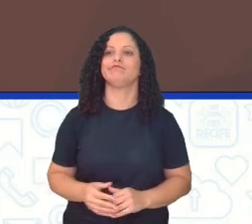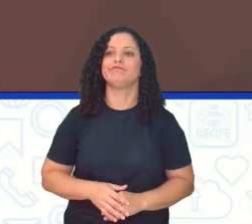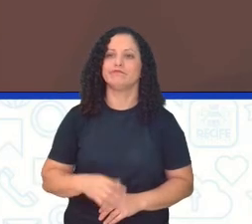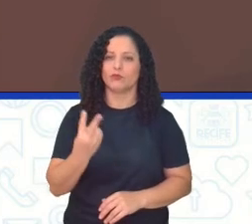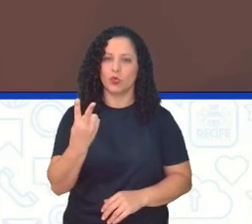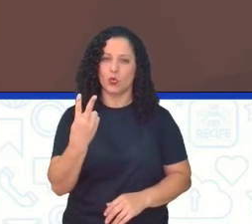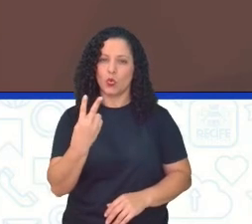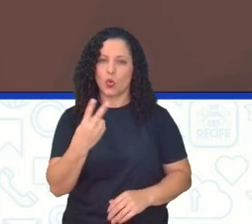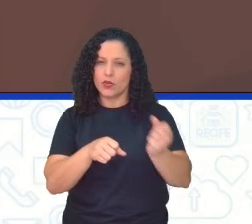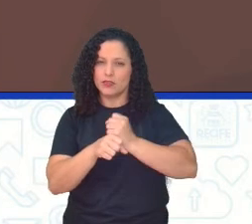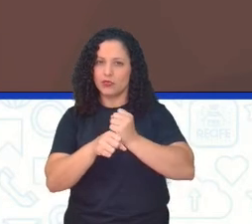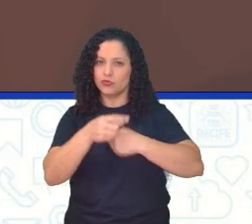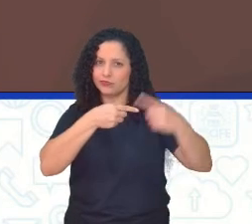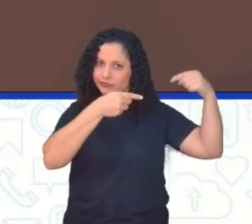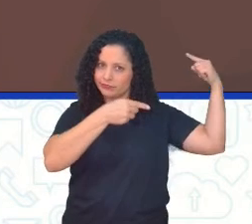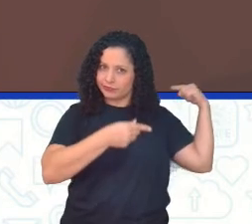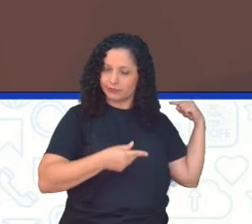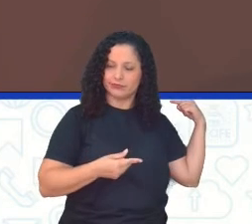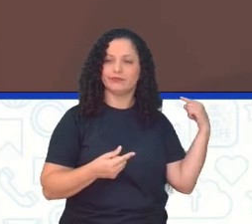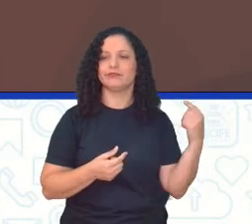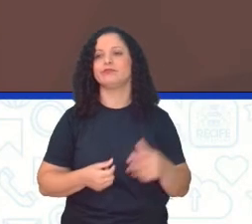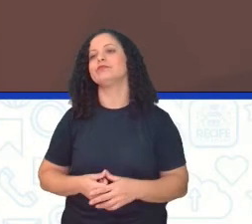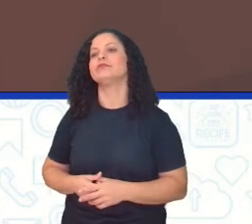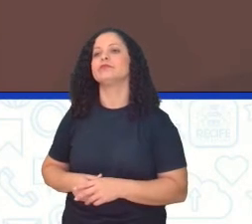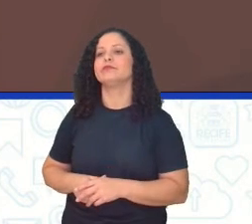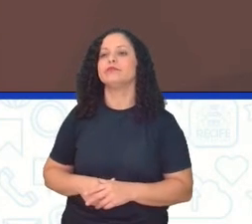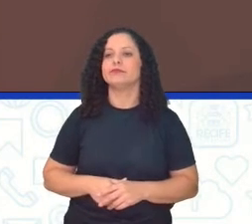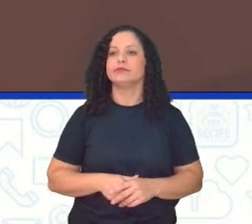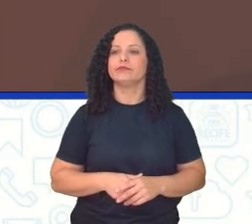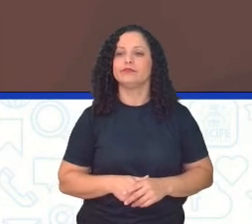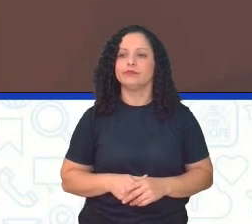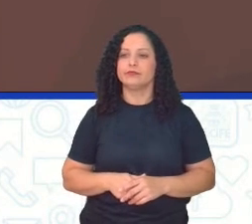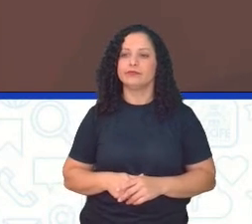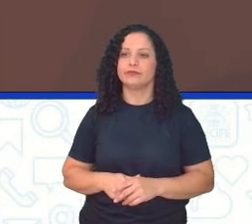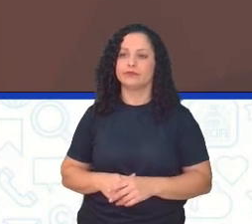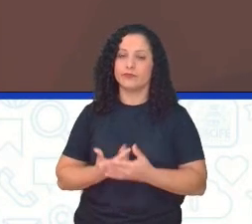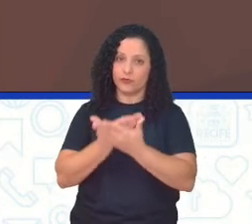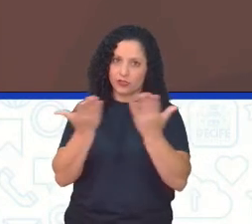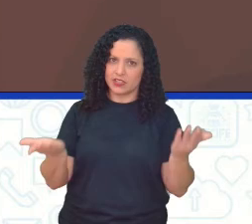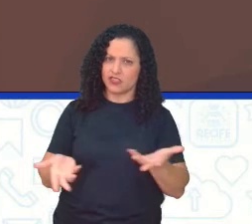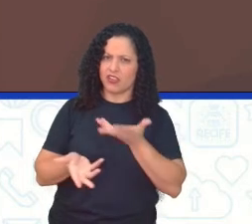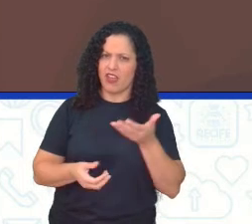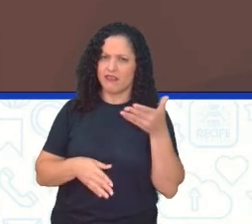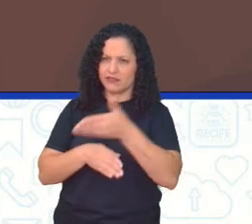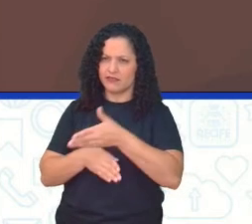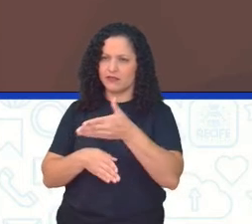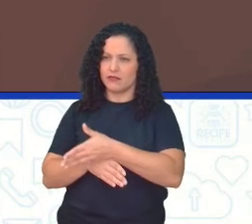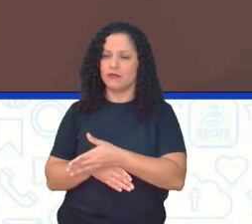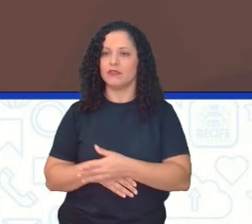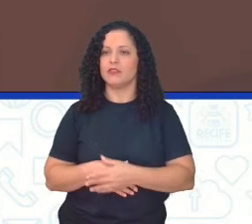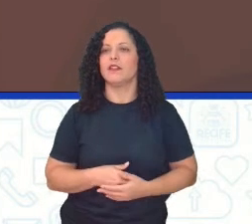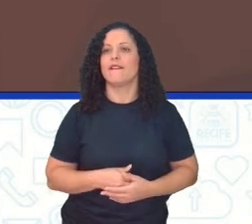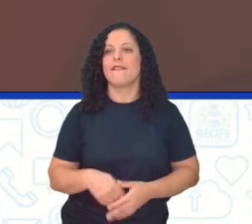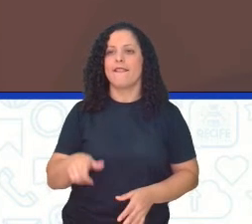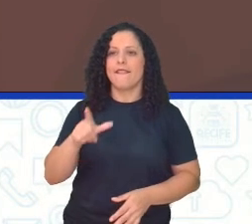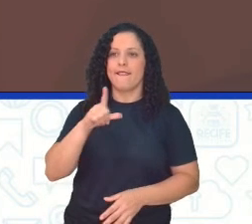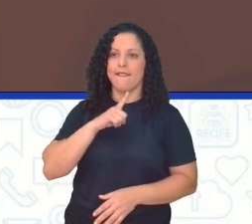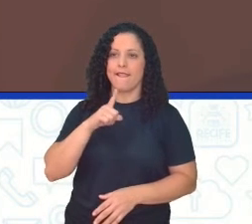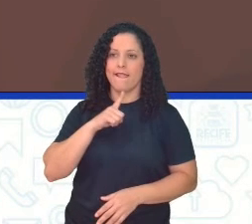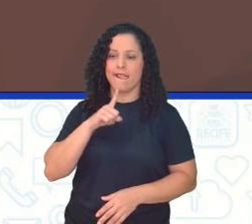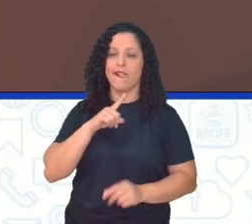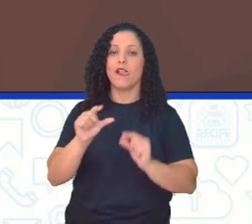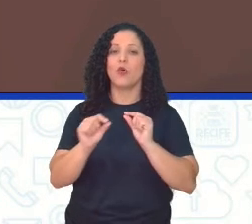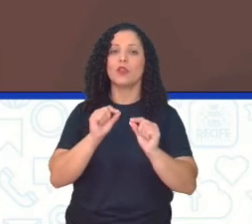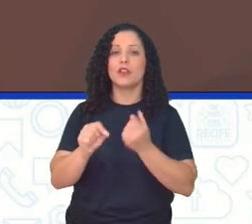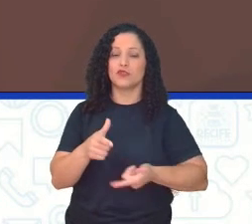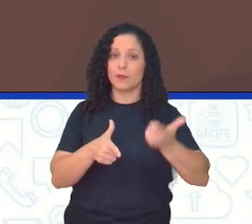há 2 anos dessa reportagem, tá, que tem um QR Code ali para os Sim. professores quiserem utilizar. Os incêndios criminosos